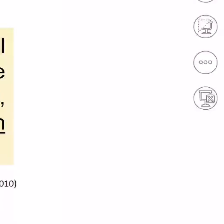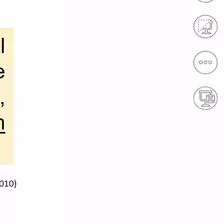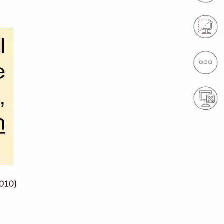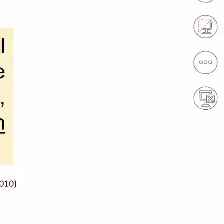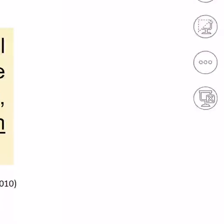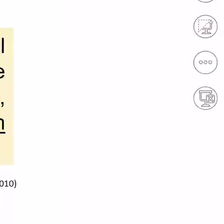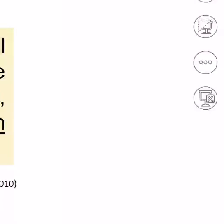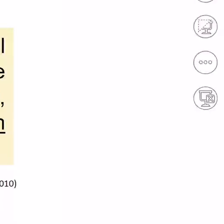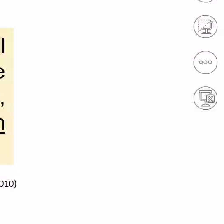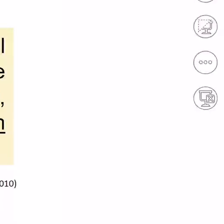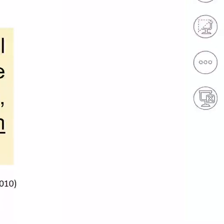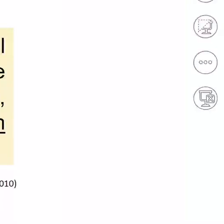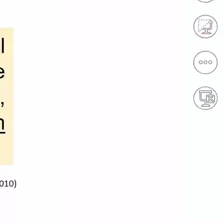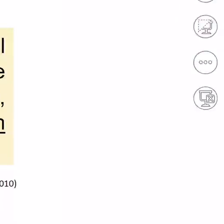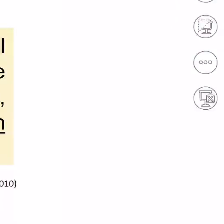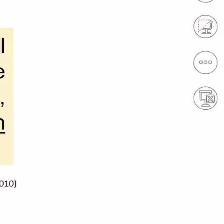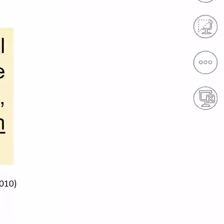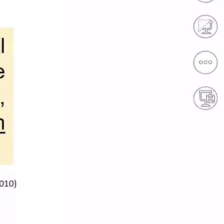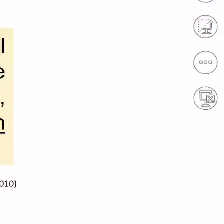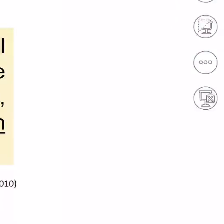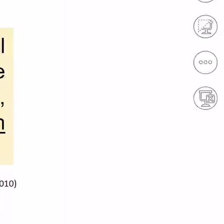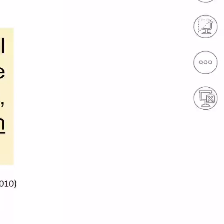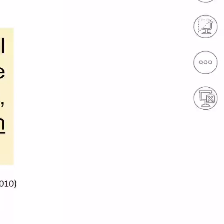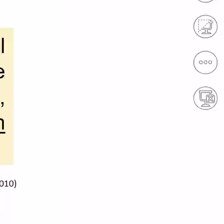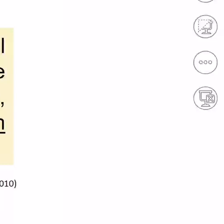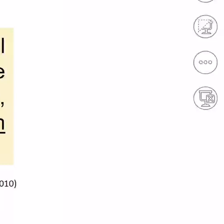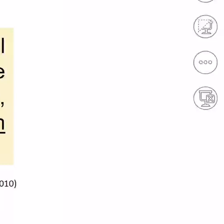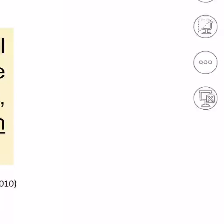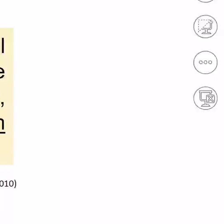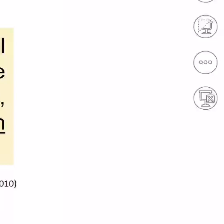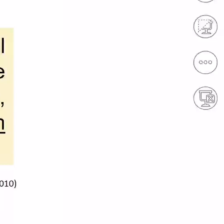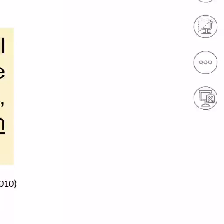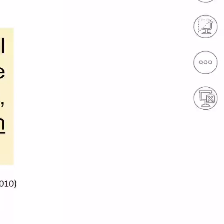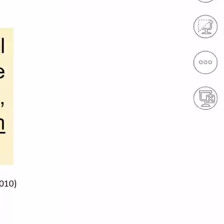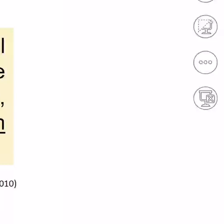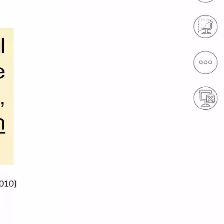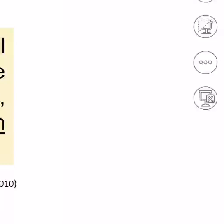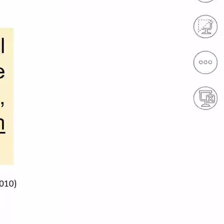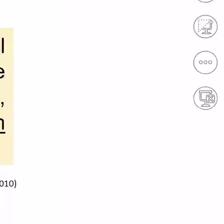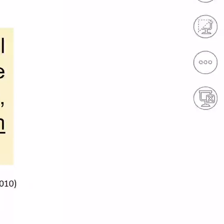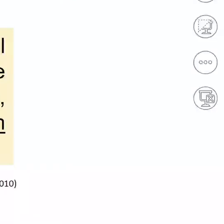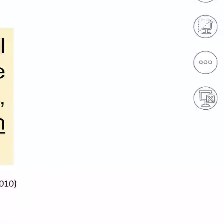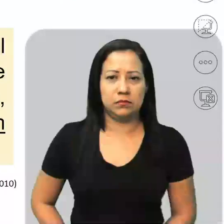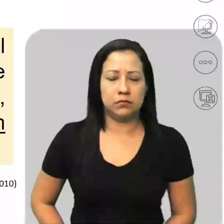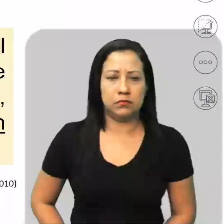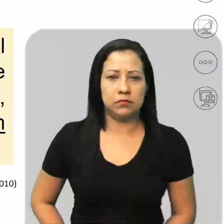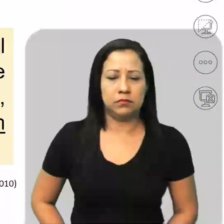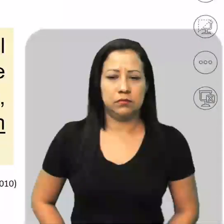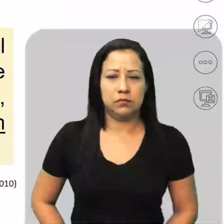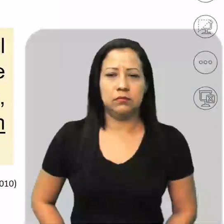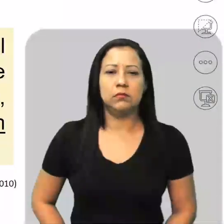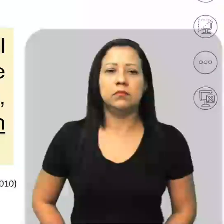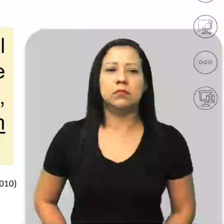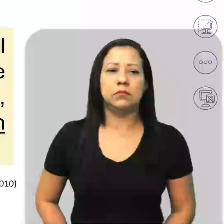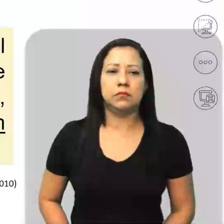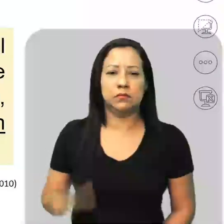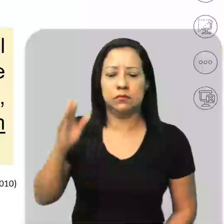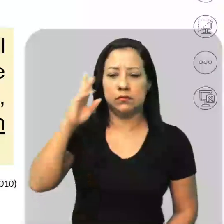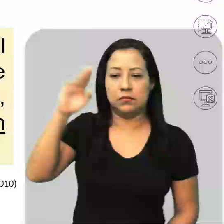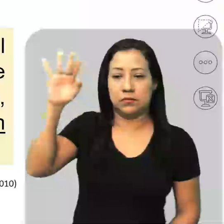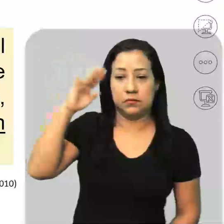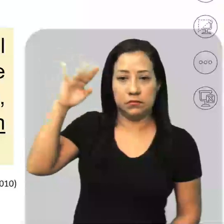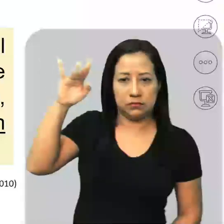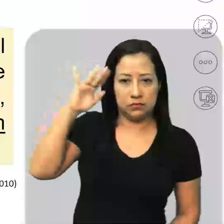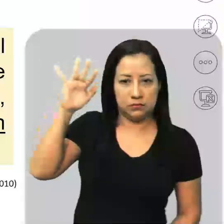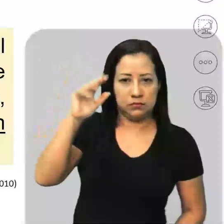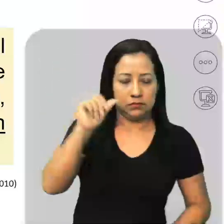Ok? Isso aí nós já estudamos. Teoria da transição demográfica refere-se à mudança na relação da taxa de